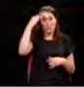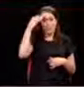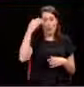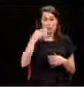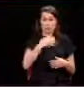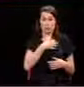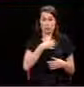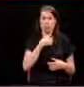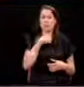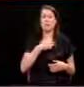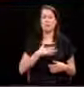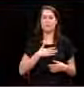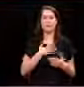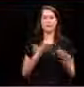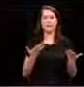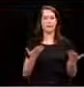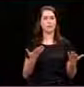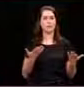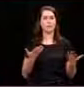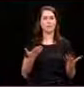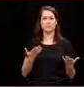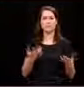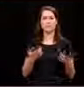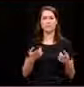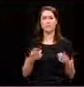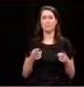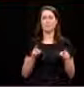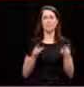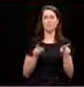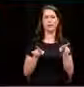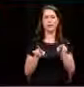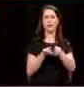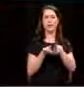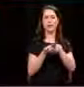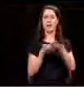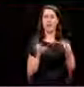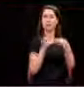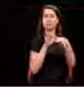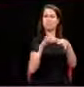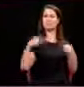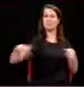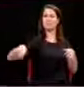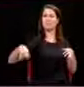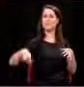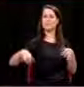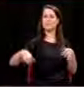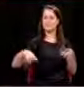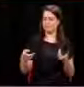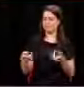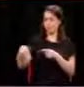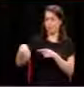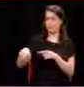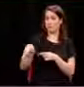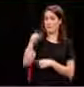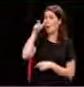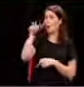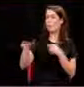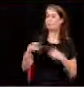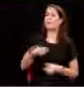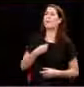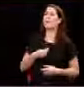na imagem do seu presidente. Uma pessoa que se preocupa